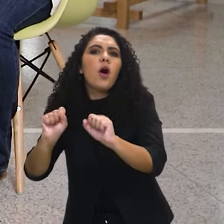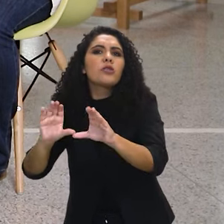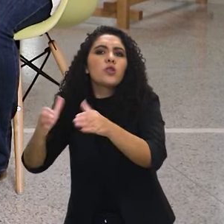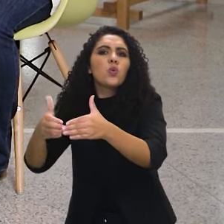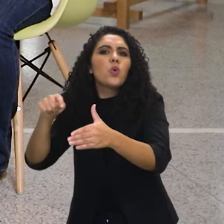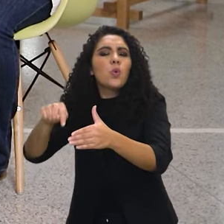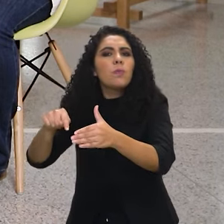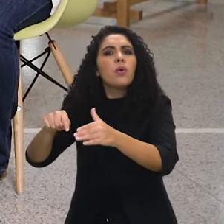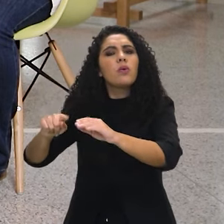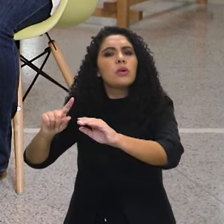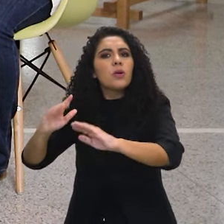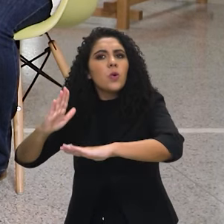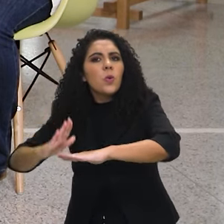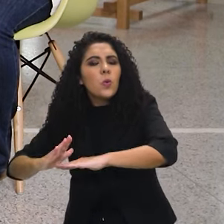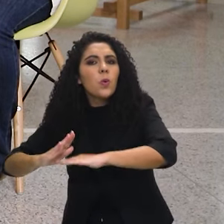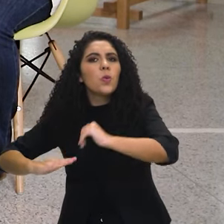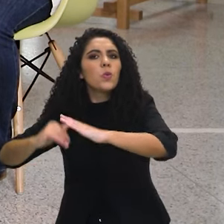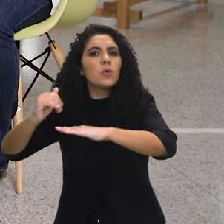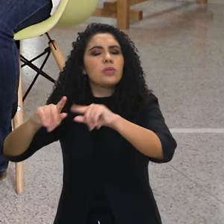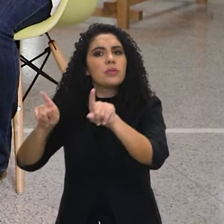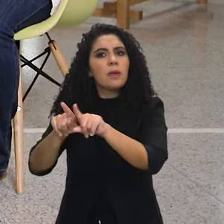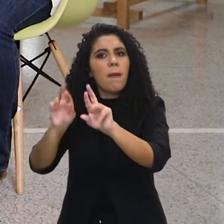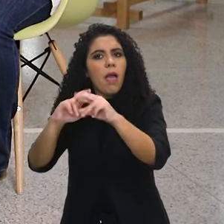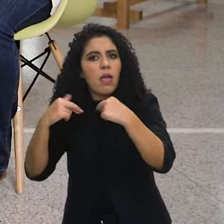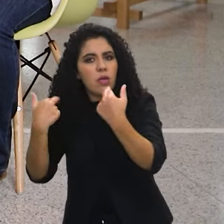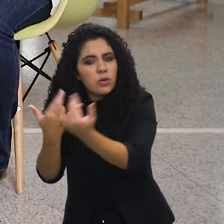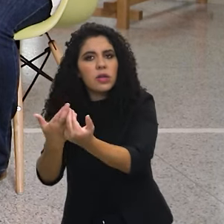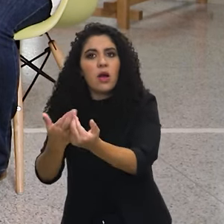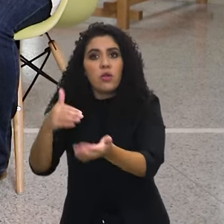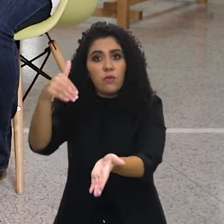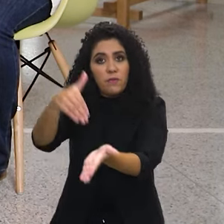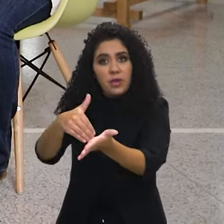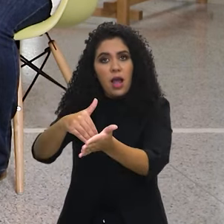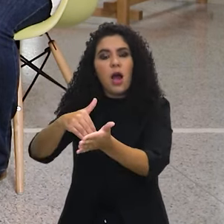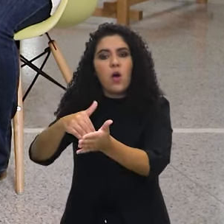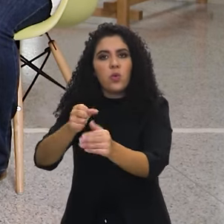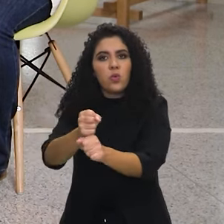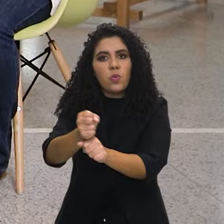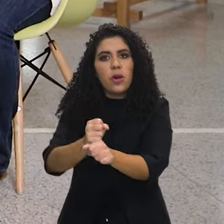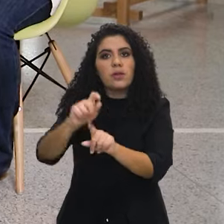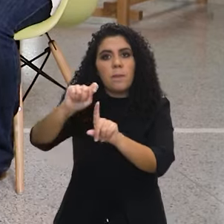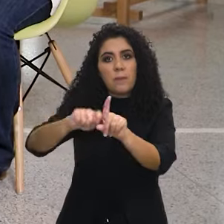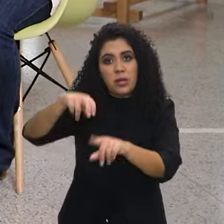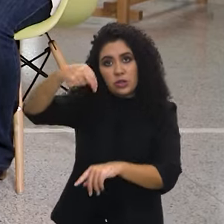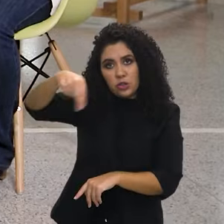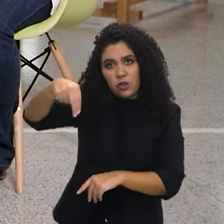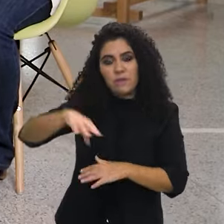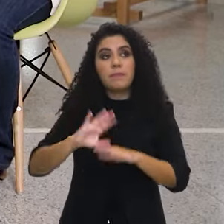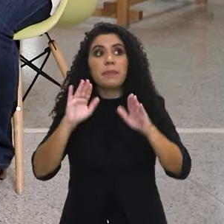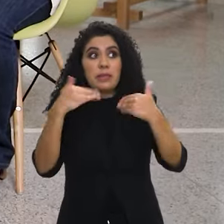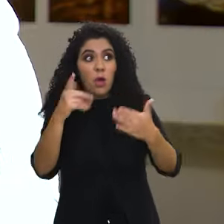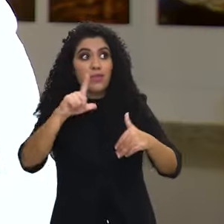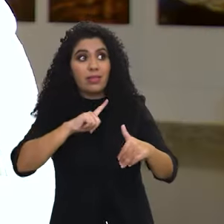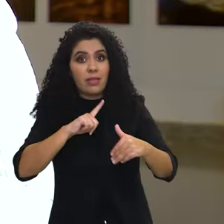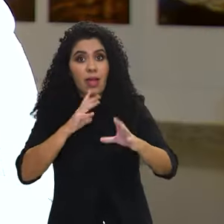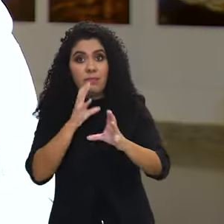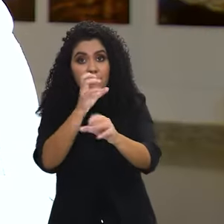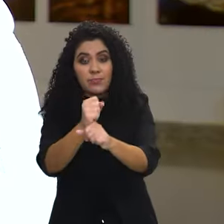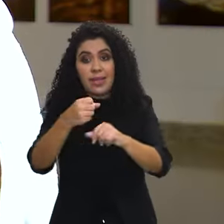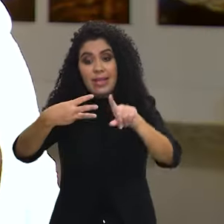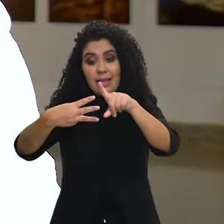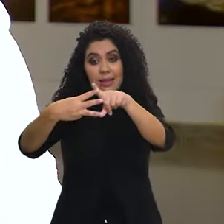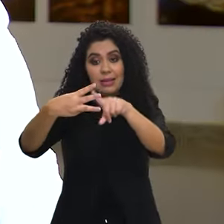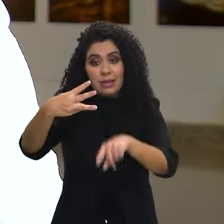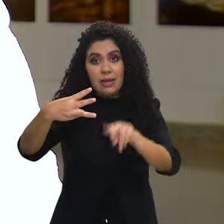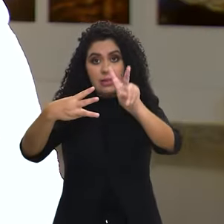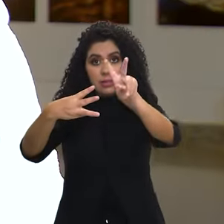grupo levando pr pra reunião de cúpula no final do ano em novembro nós temos três temas né Eu acho que